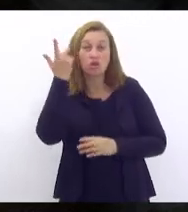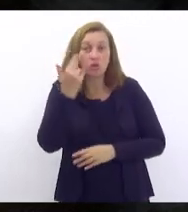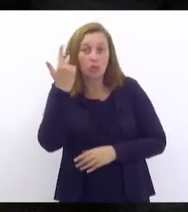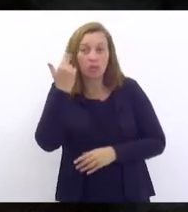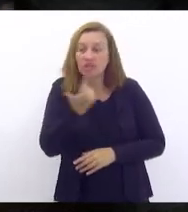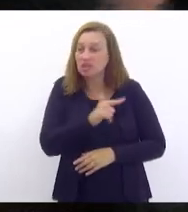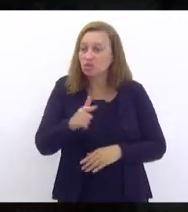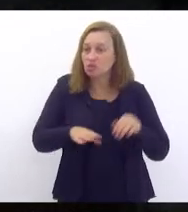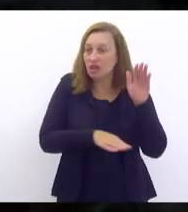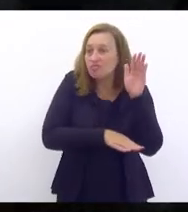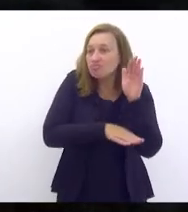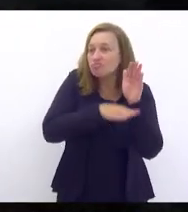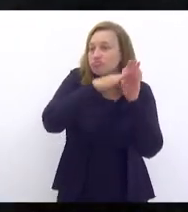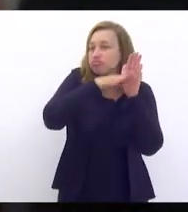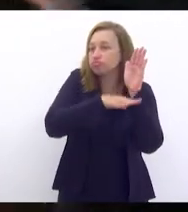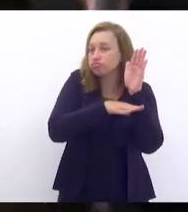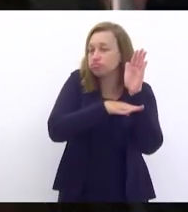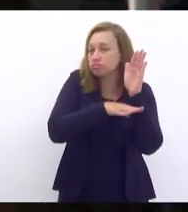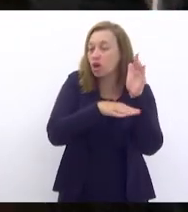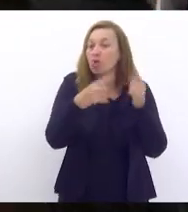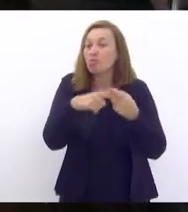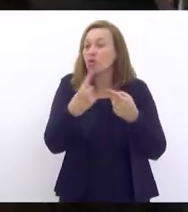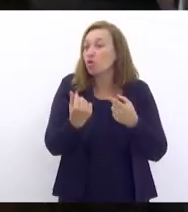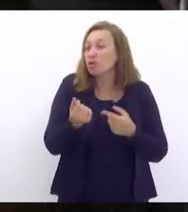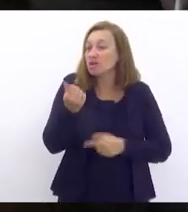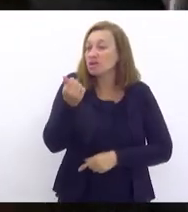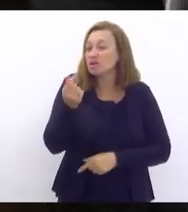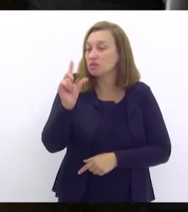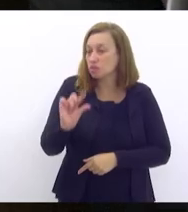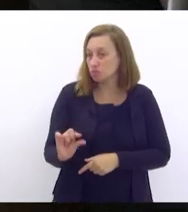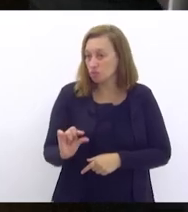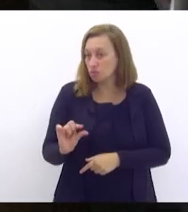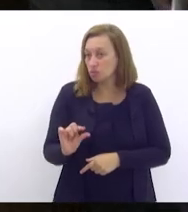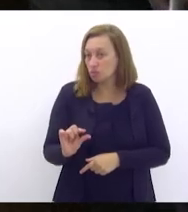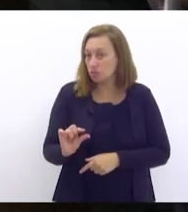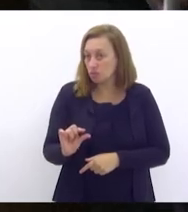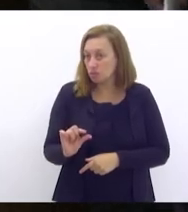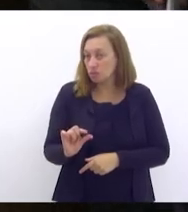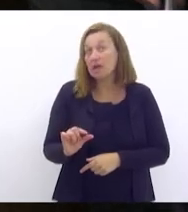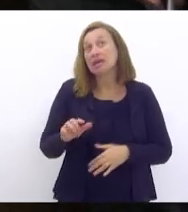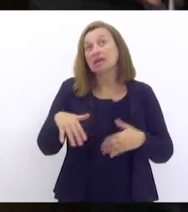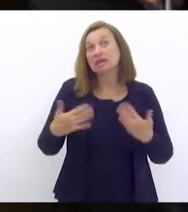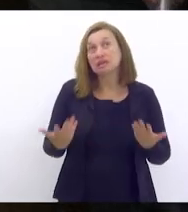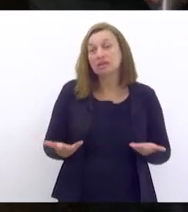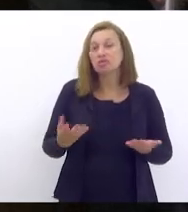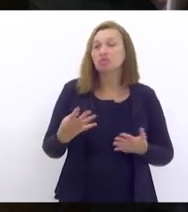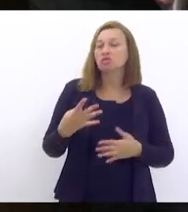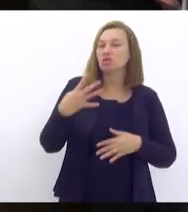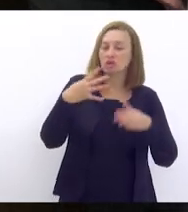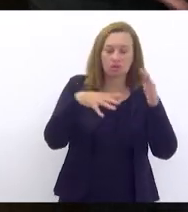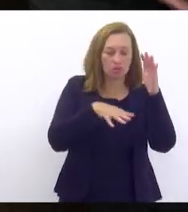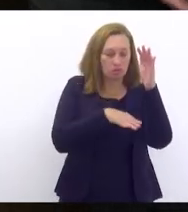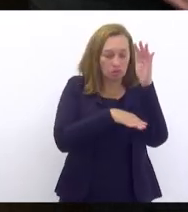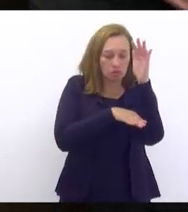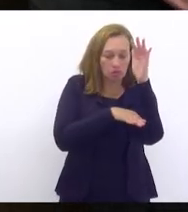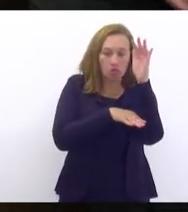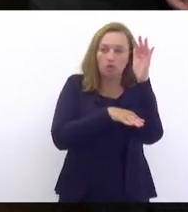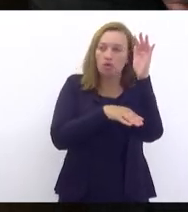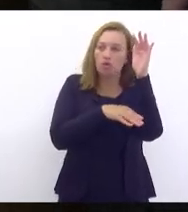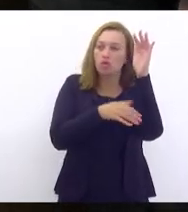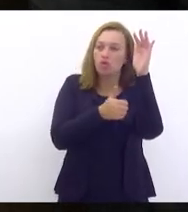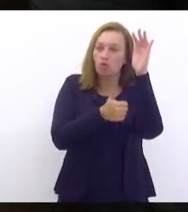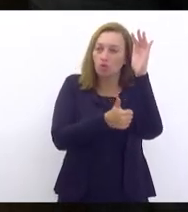porque é uma moradia de baixo custo. Então, são empreendimentos de 4 a 5 andares, que, na maioria